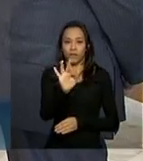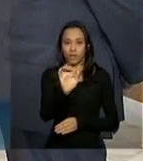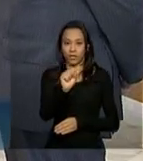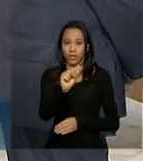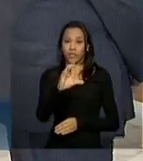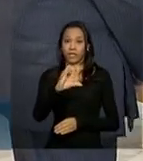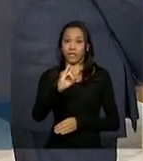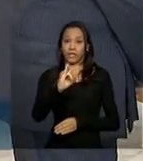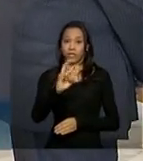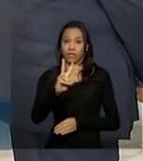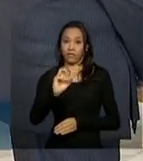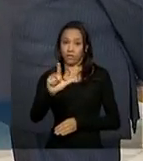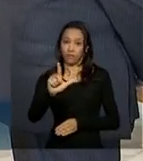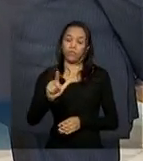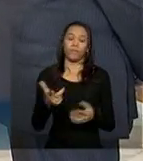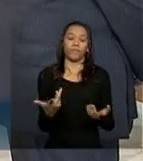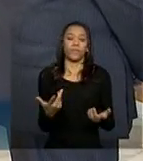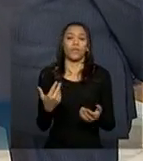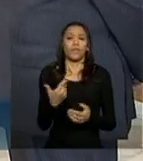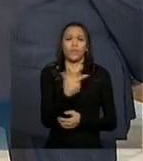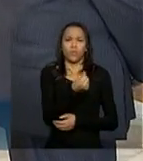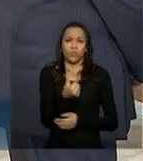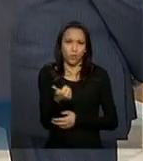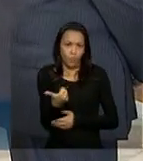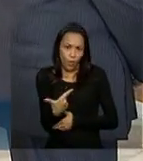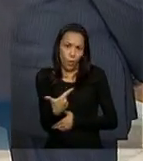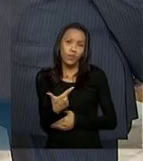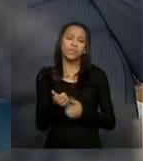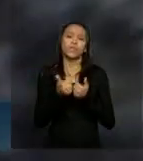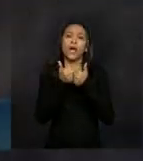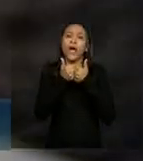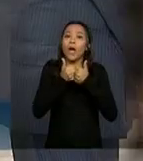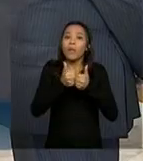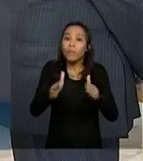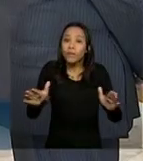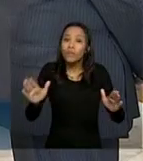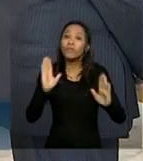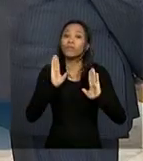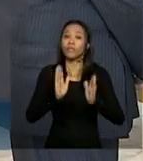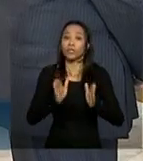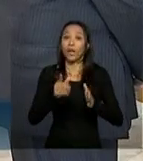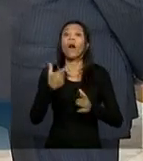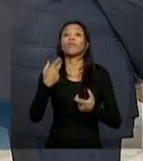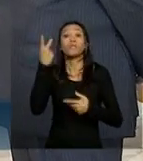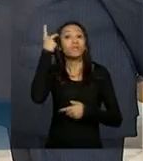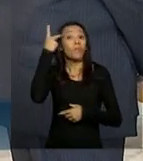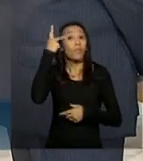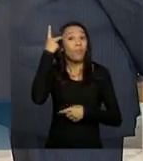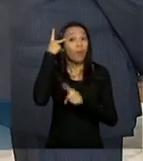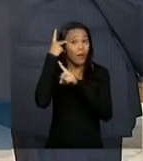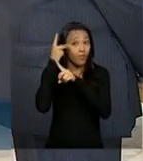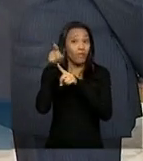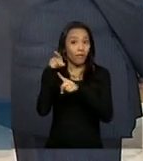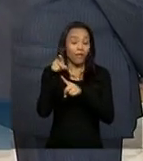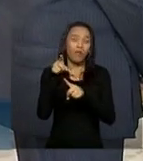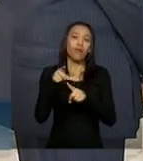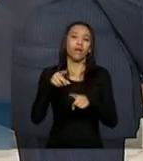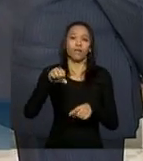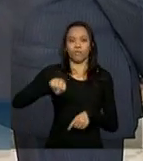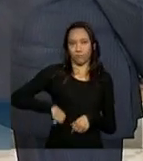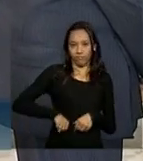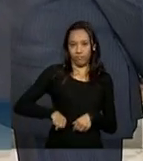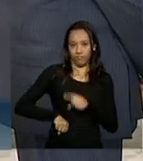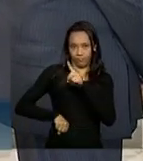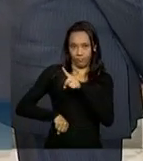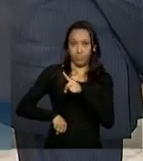Em 2002, a Armênia abriu o consulado geral em São Paulo, em função dos armenos que vivem aqui no